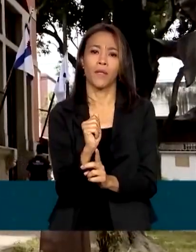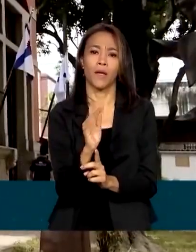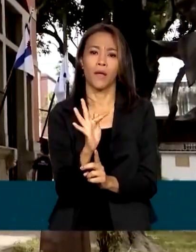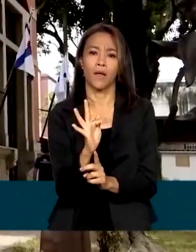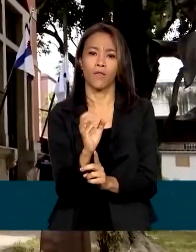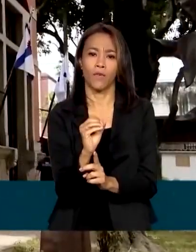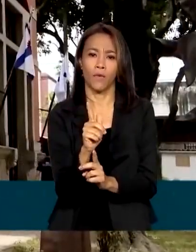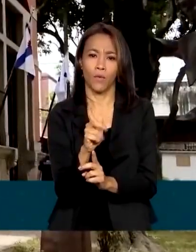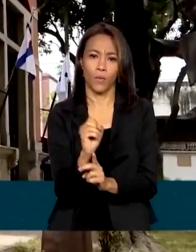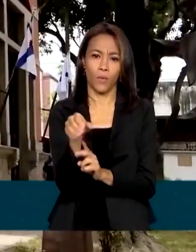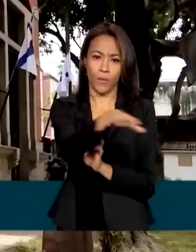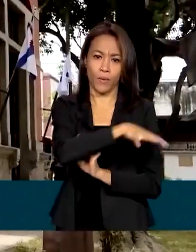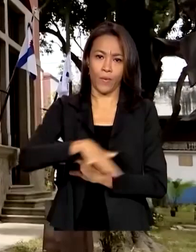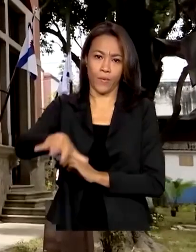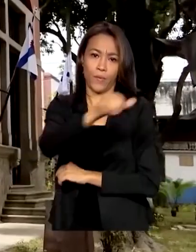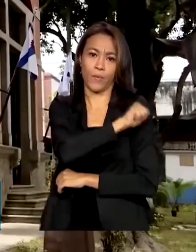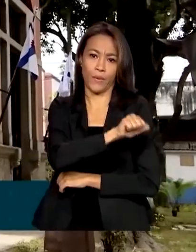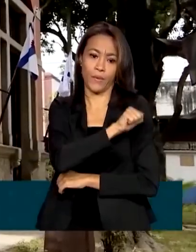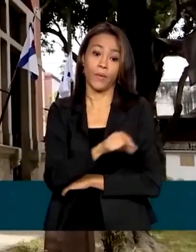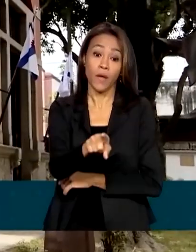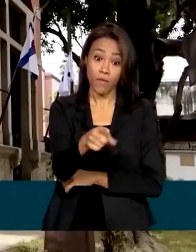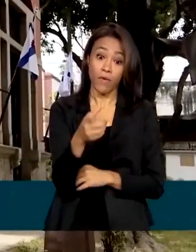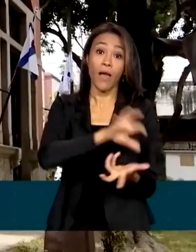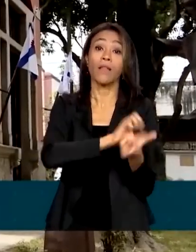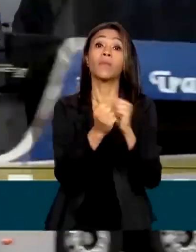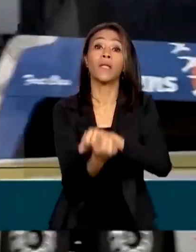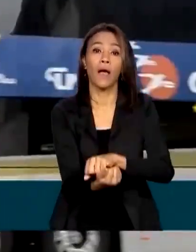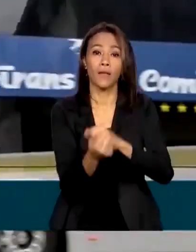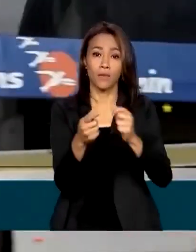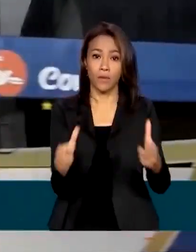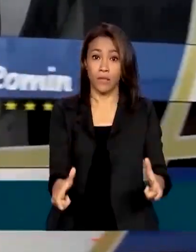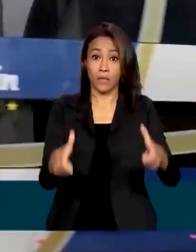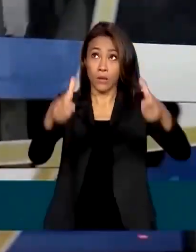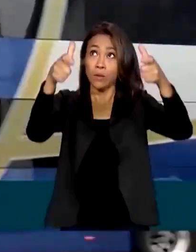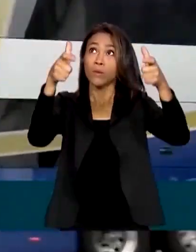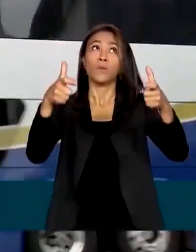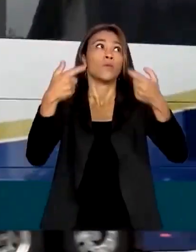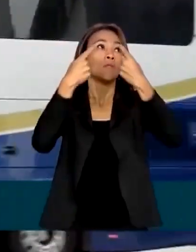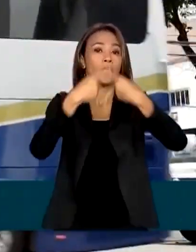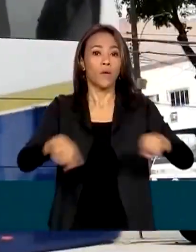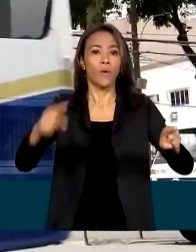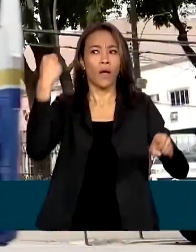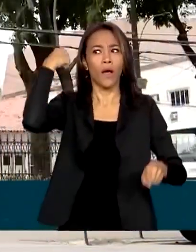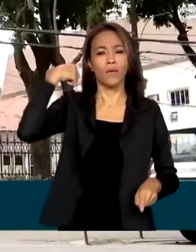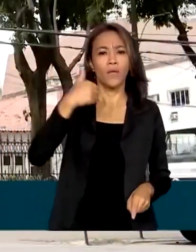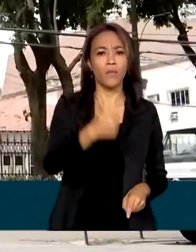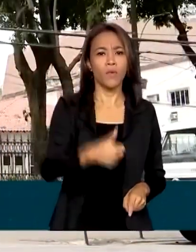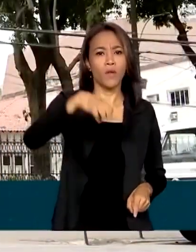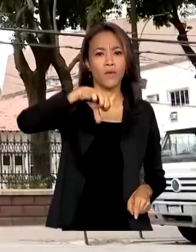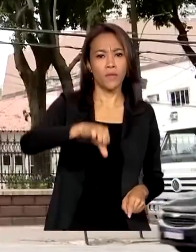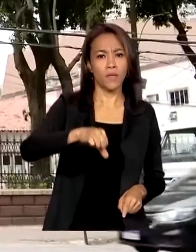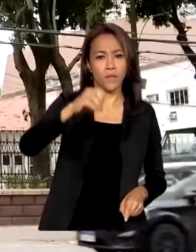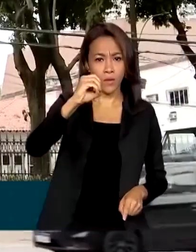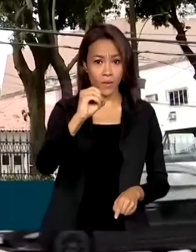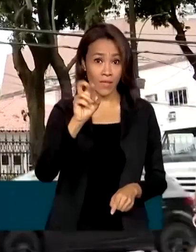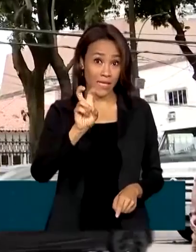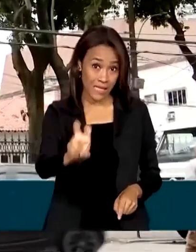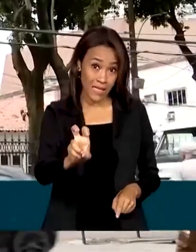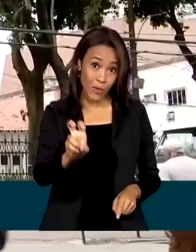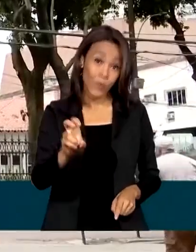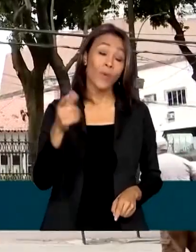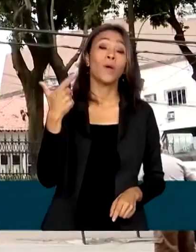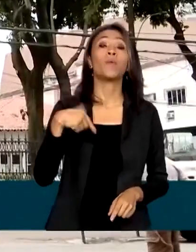reformado e adaptado para o novo serviço. O prédio, inaugurado em 1905 por Oswaldo Cruz,